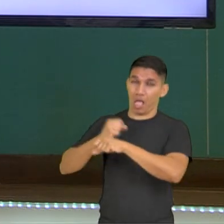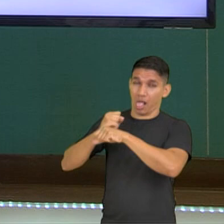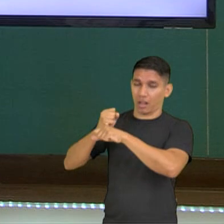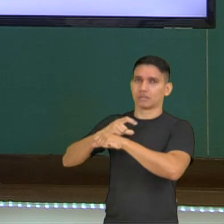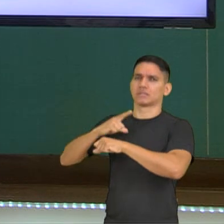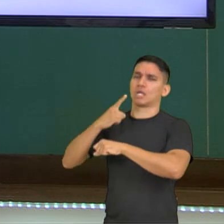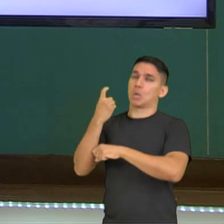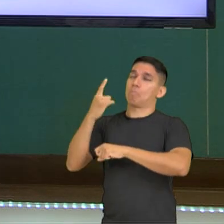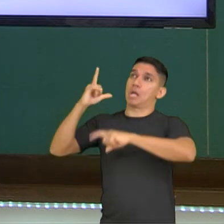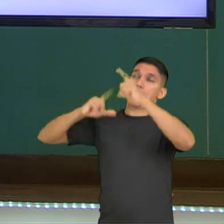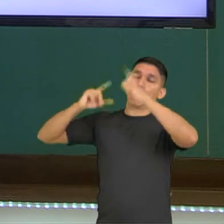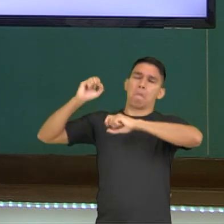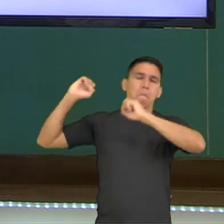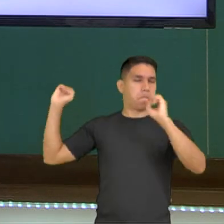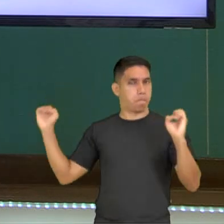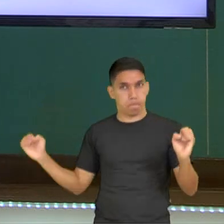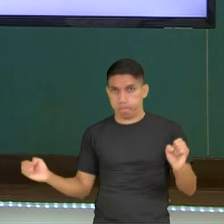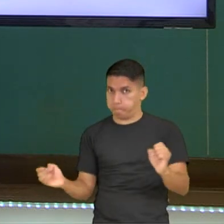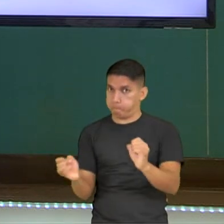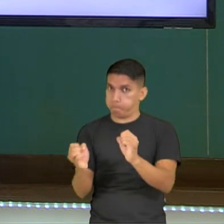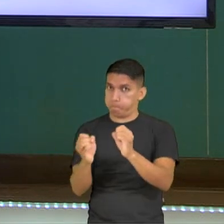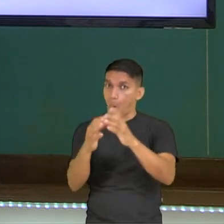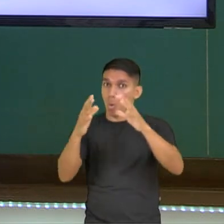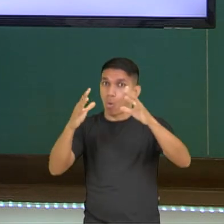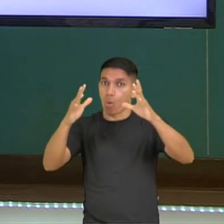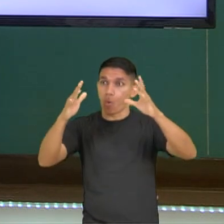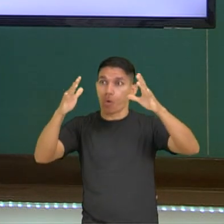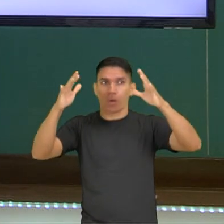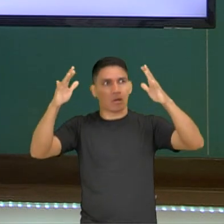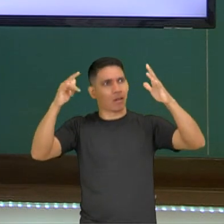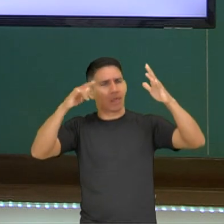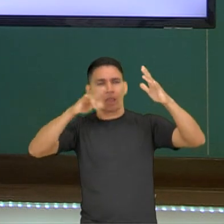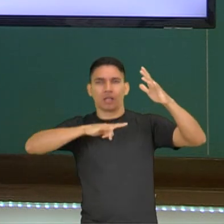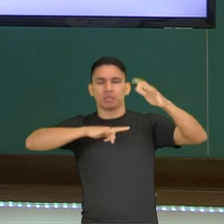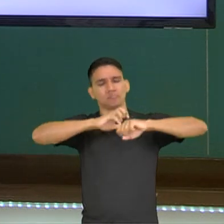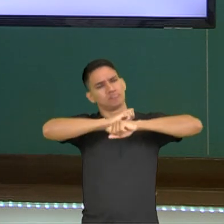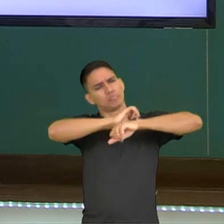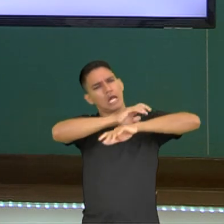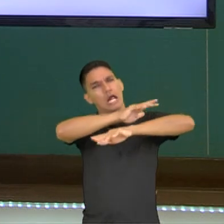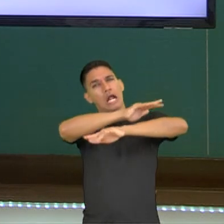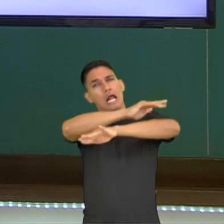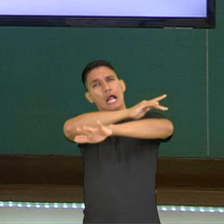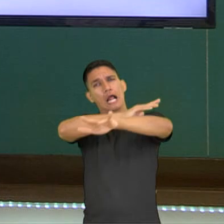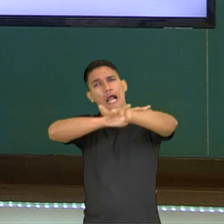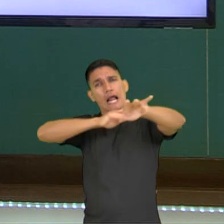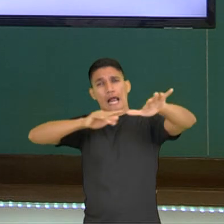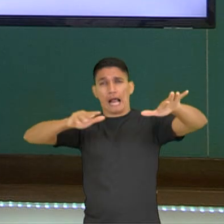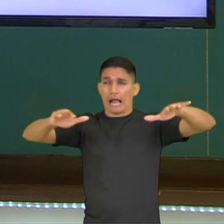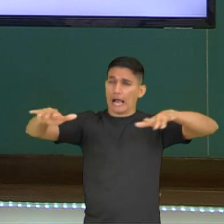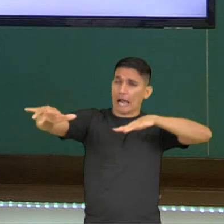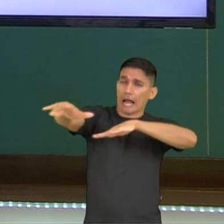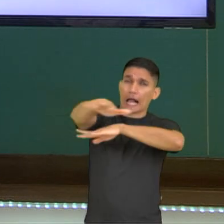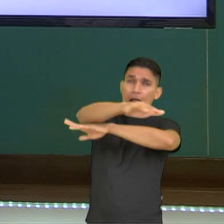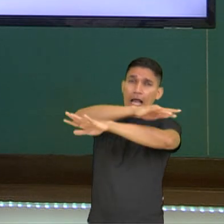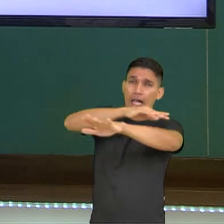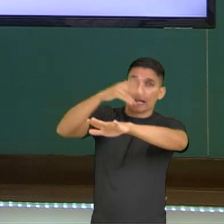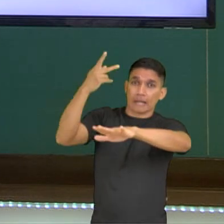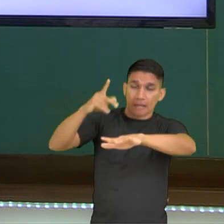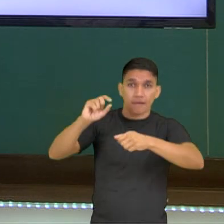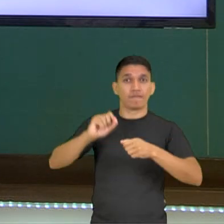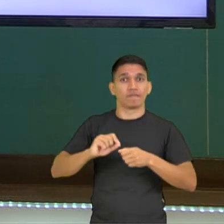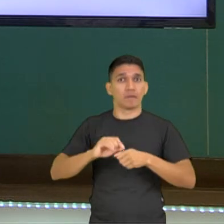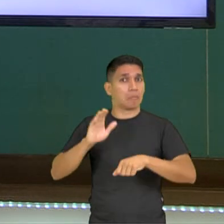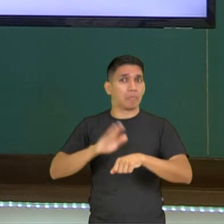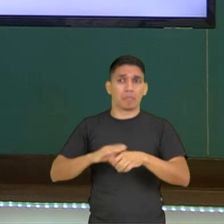estrela. Por alguma razão, ela explodiu e espalhou todo o seu material, do que ela era feita,